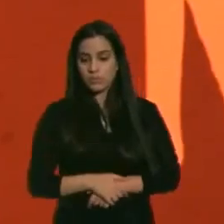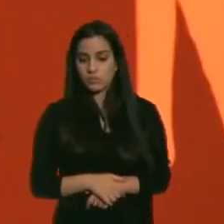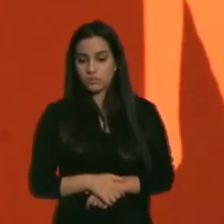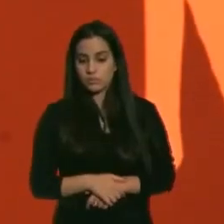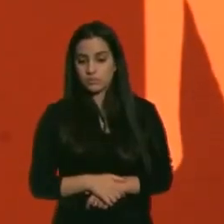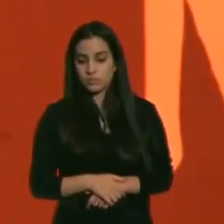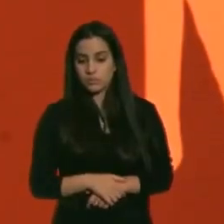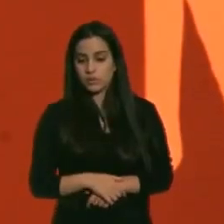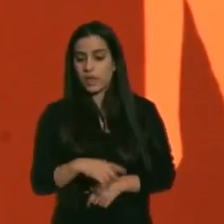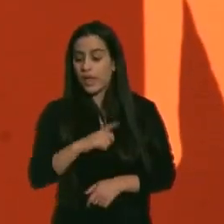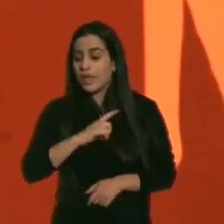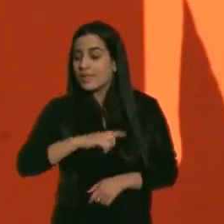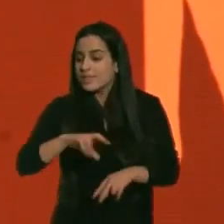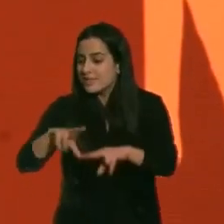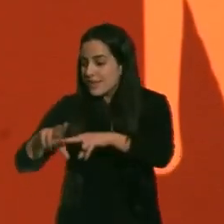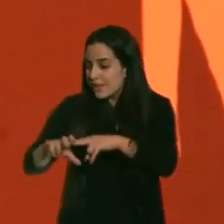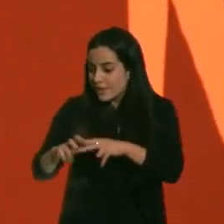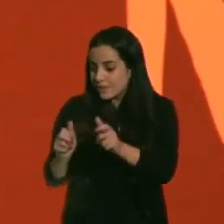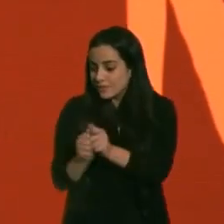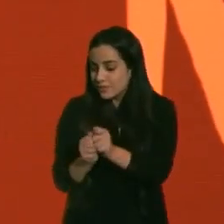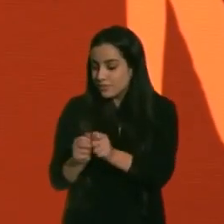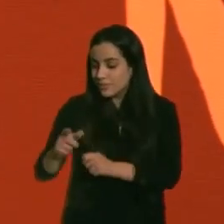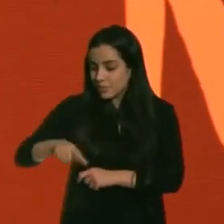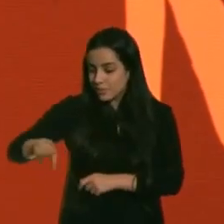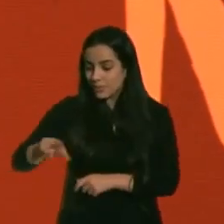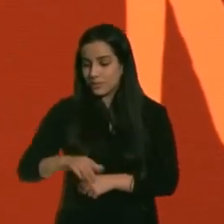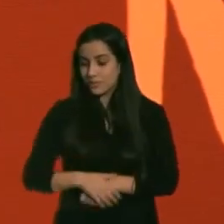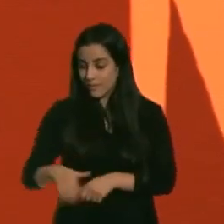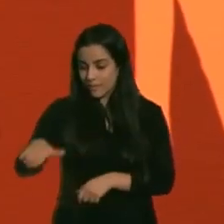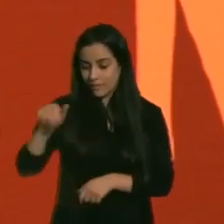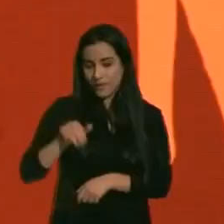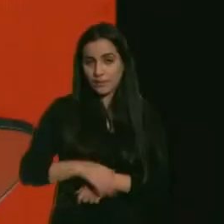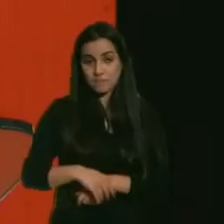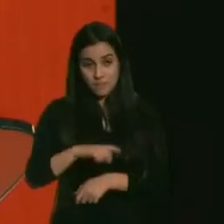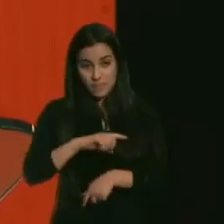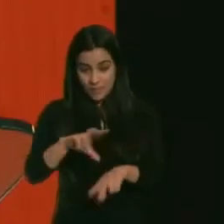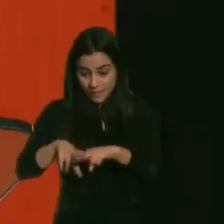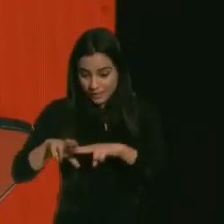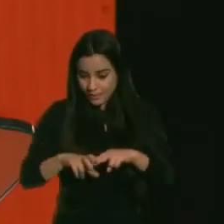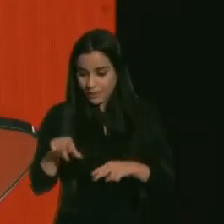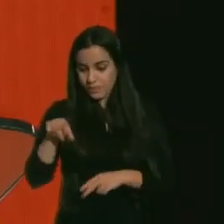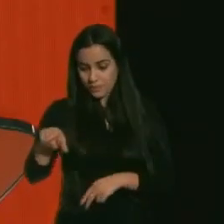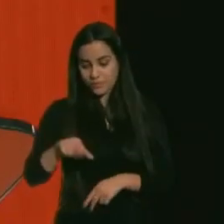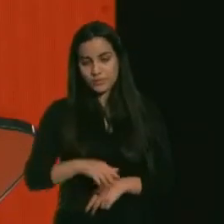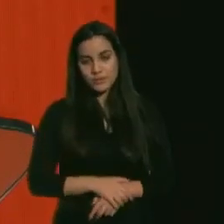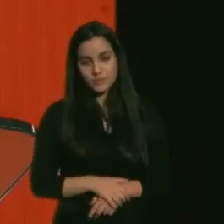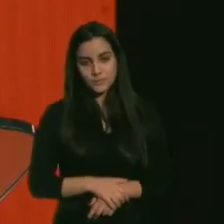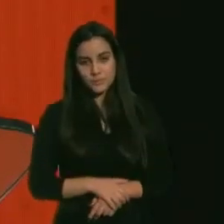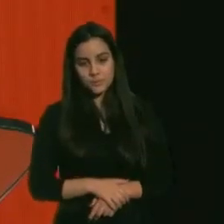há lugar na minha mesa para você. Há lugar na minha mesa para você.